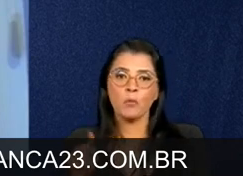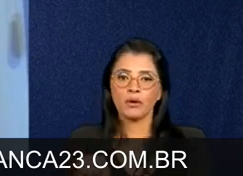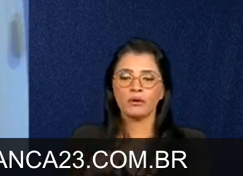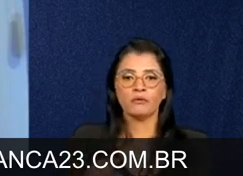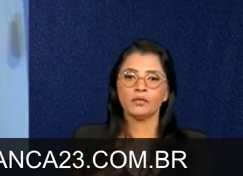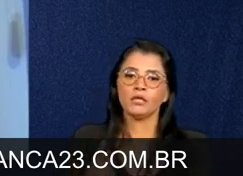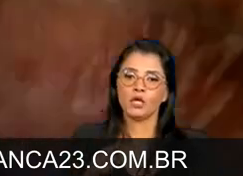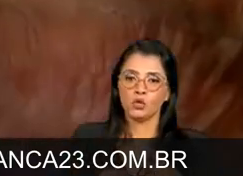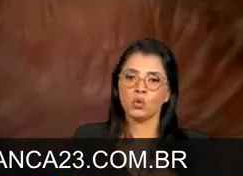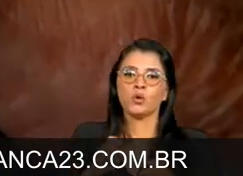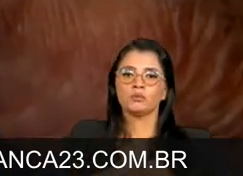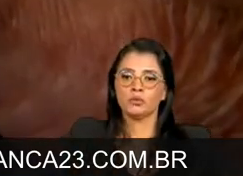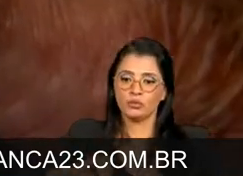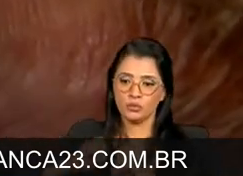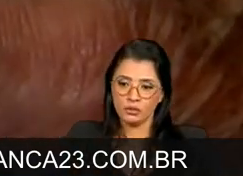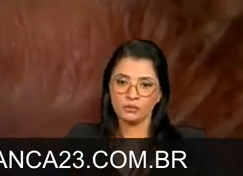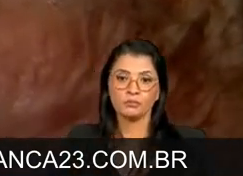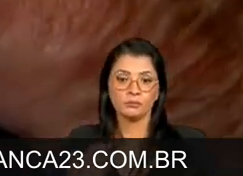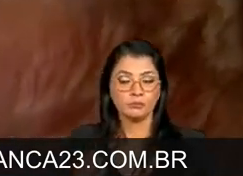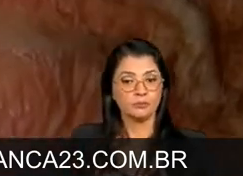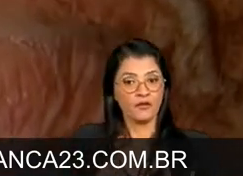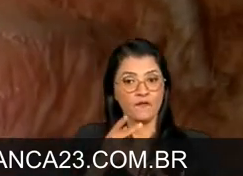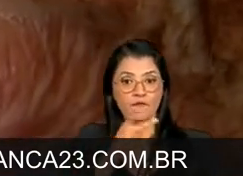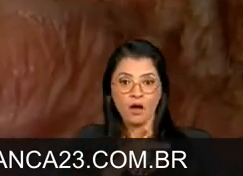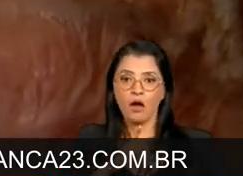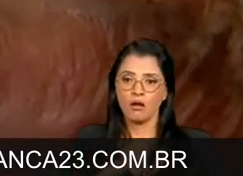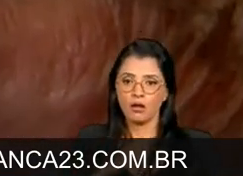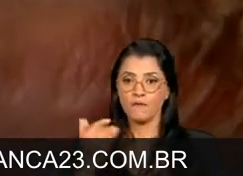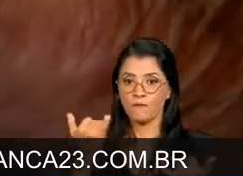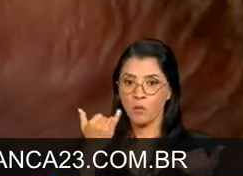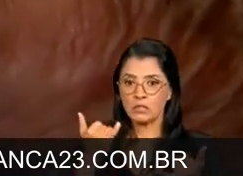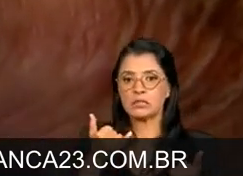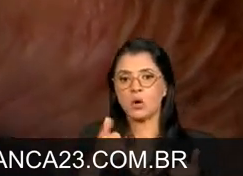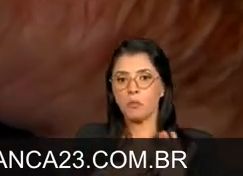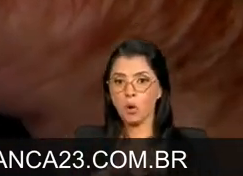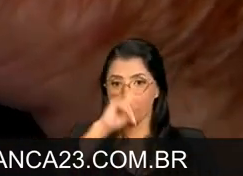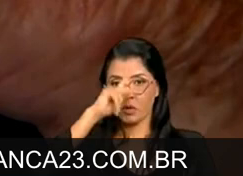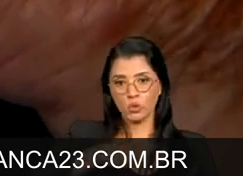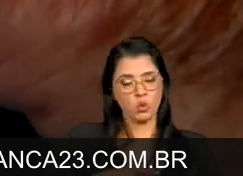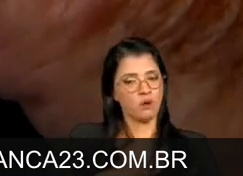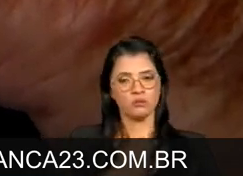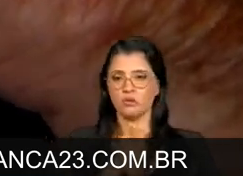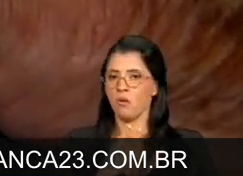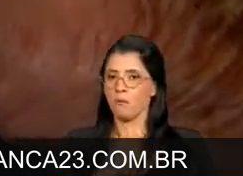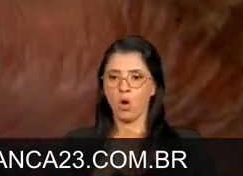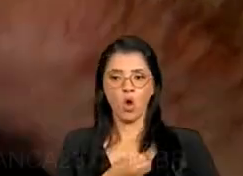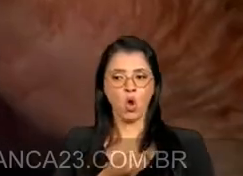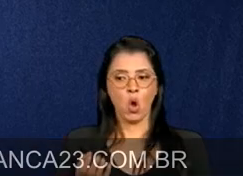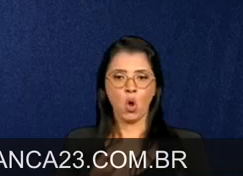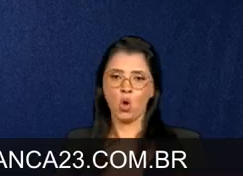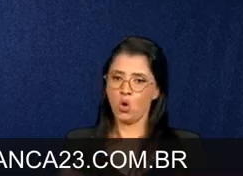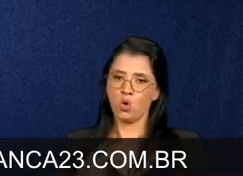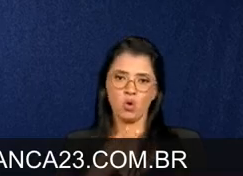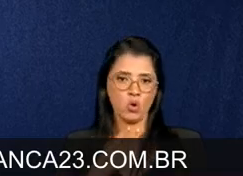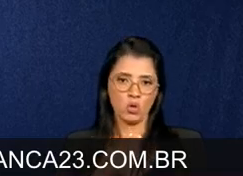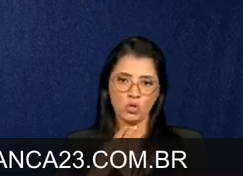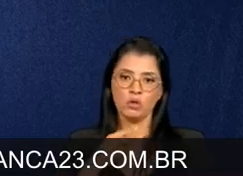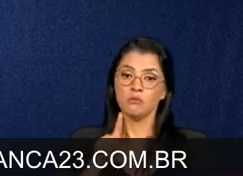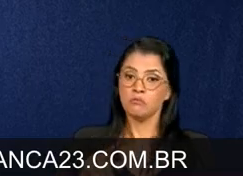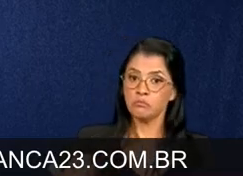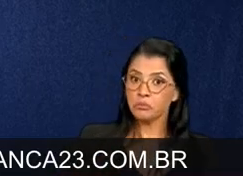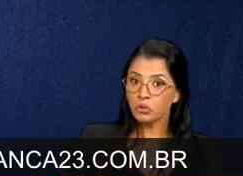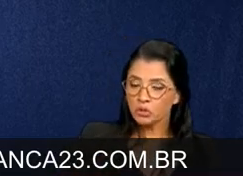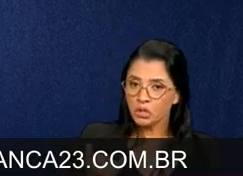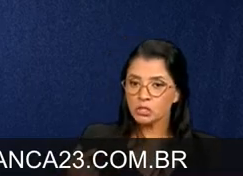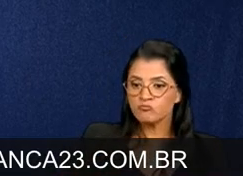vai ter dois prejuízos. O especialista reforça que dados pessoais não devem ser compartilhados e da importância de